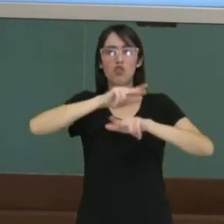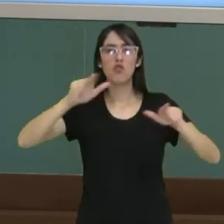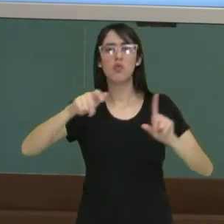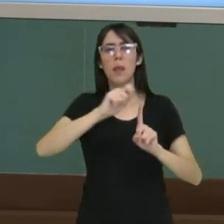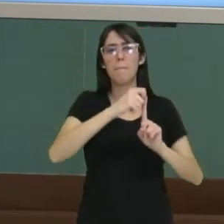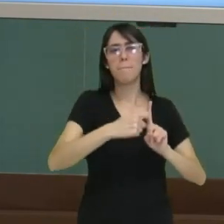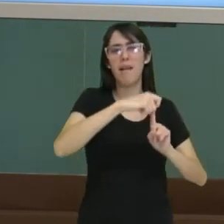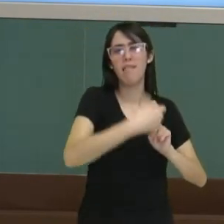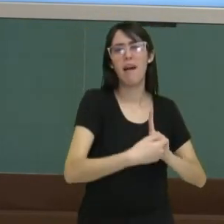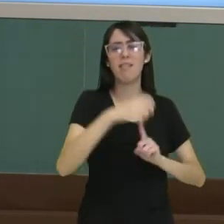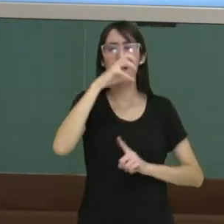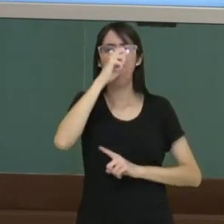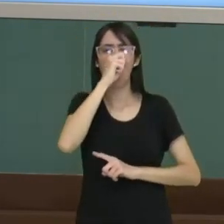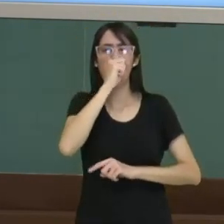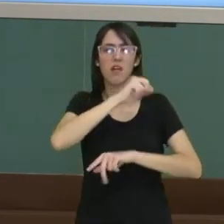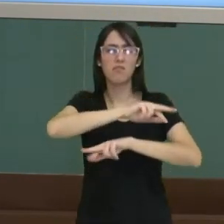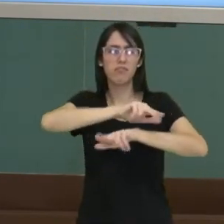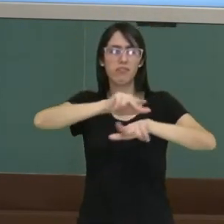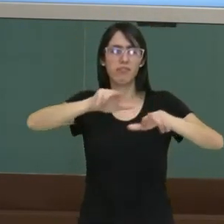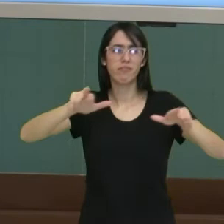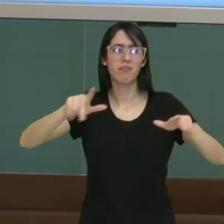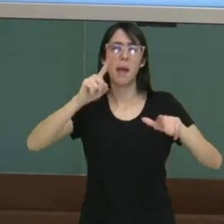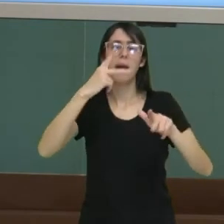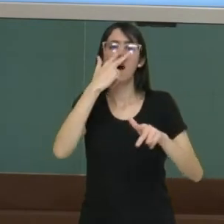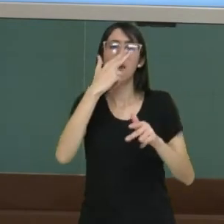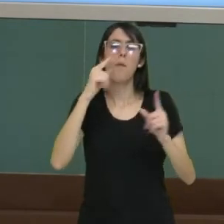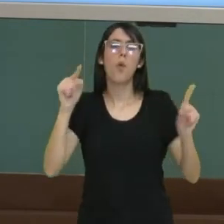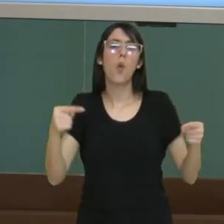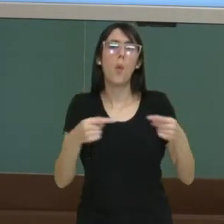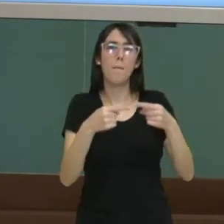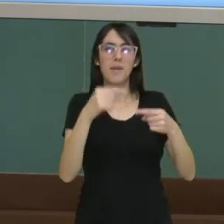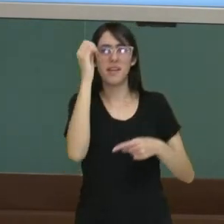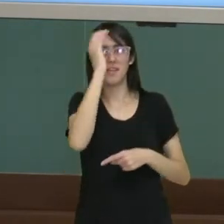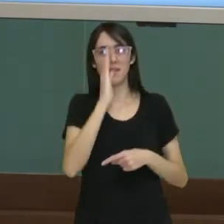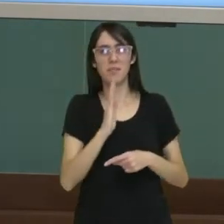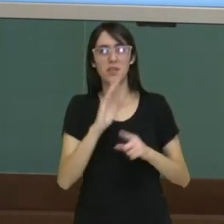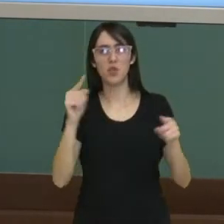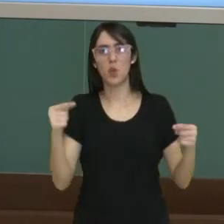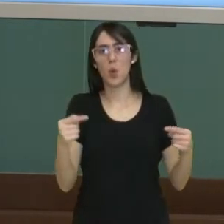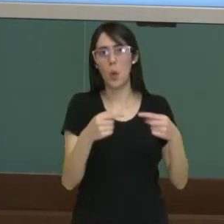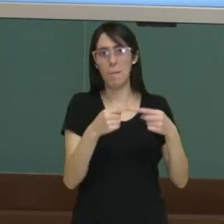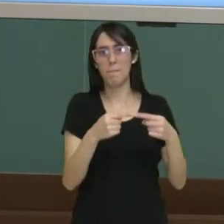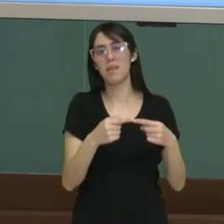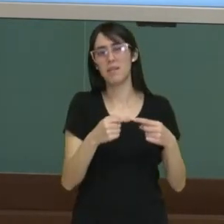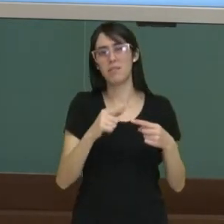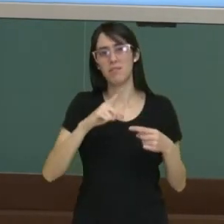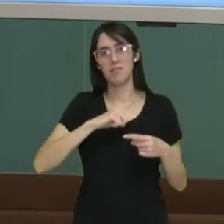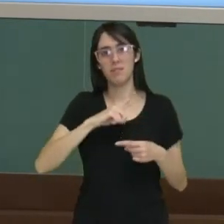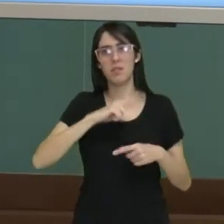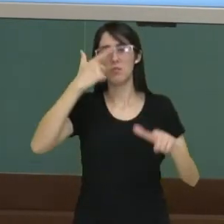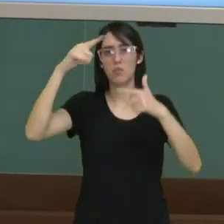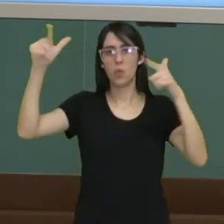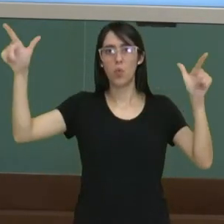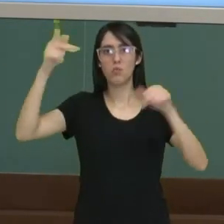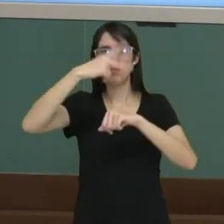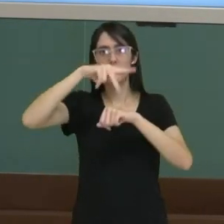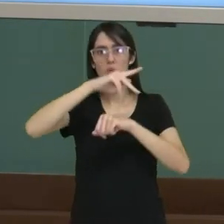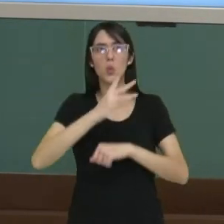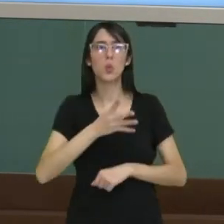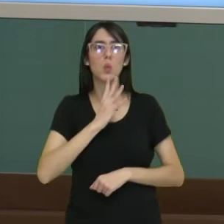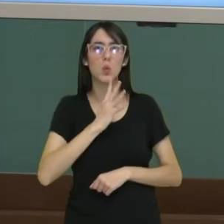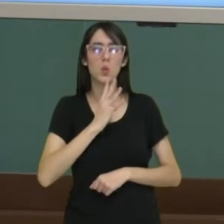né? Laranja, essas frutas assim com cara brasileira vão se tornar internacionais, né? E Carmen Miranda vai